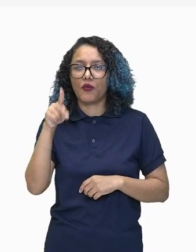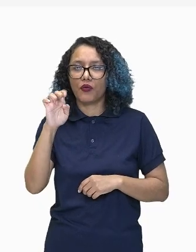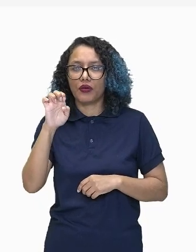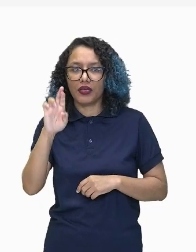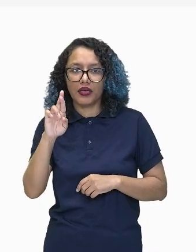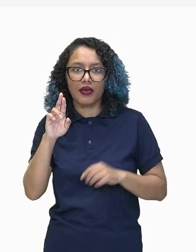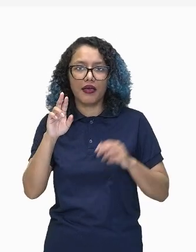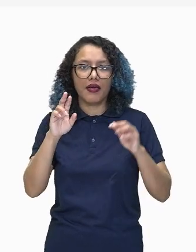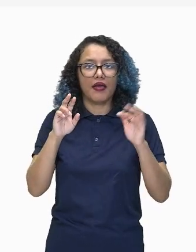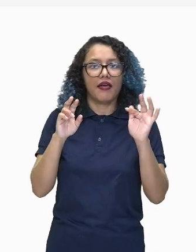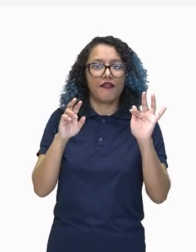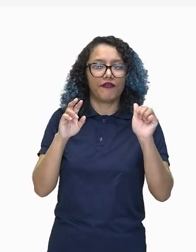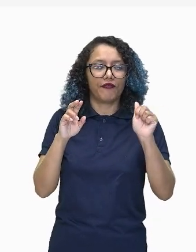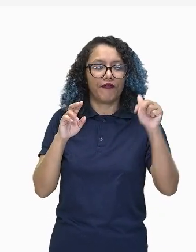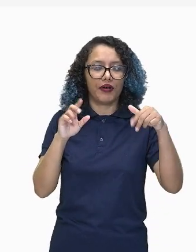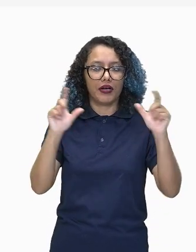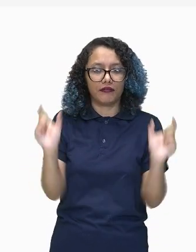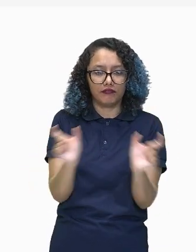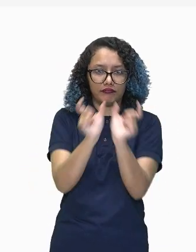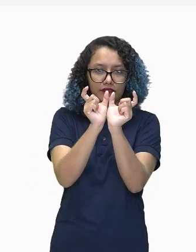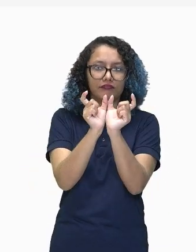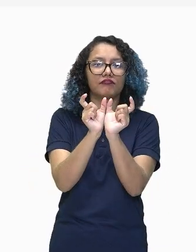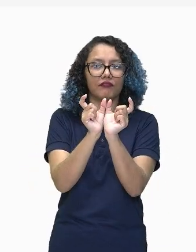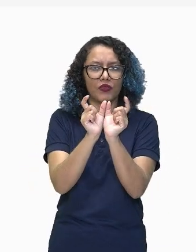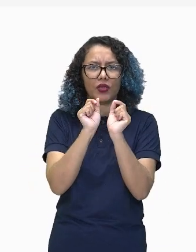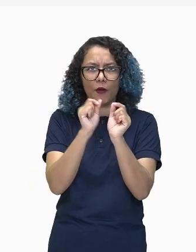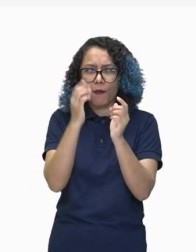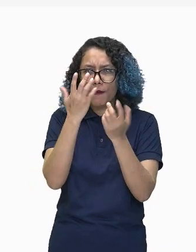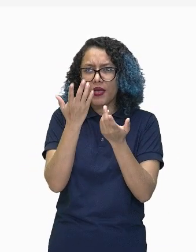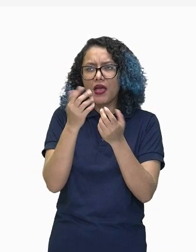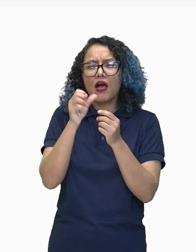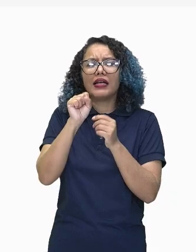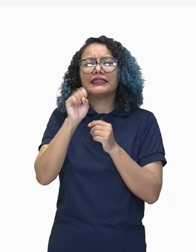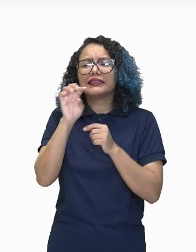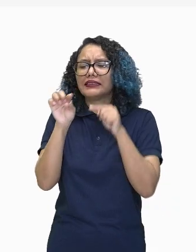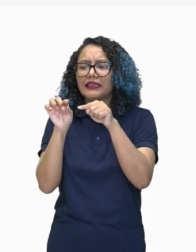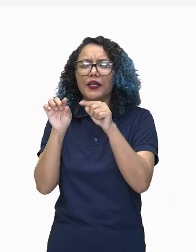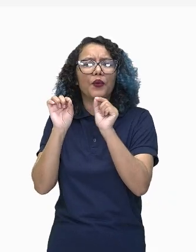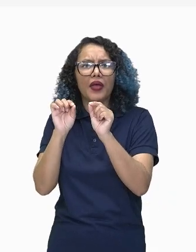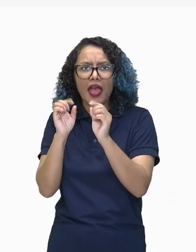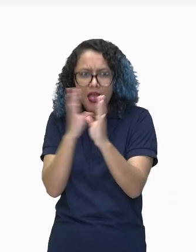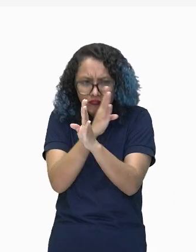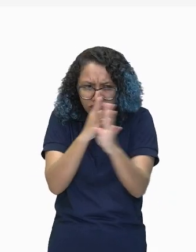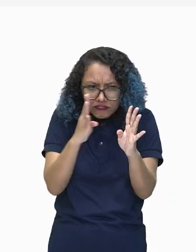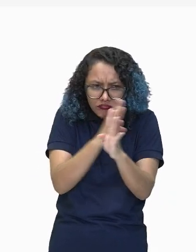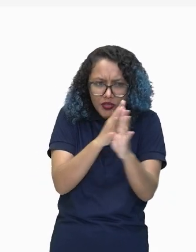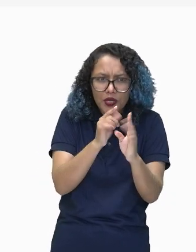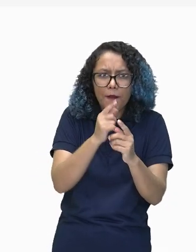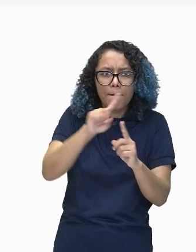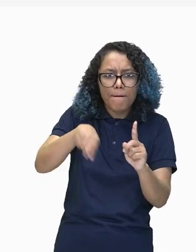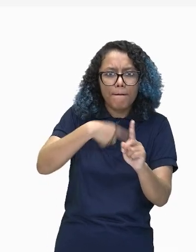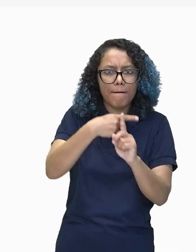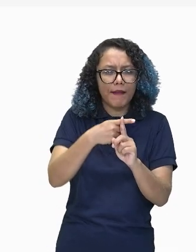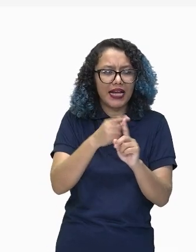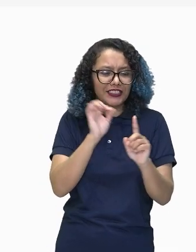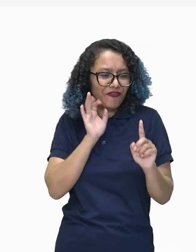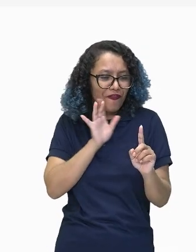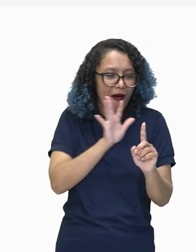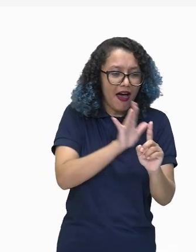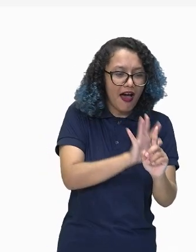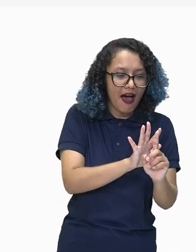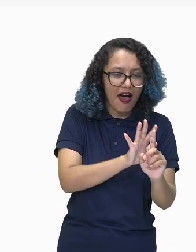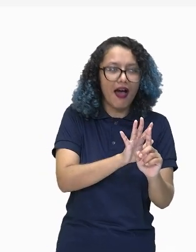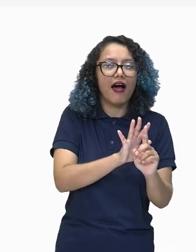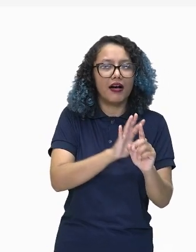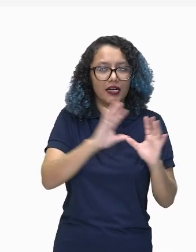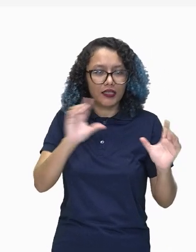palavras. Stalker é alguém que é um perseguidor, é alguém que persegue alguém. E um fã, então quando você junta ali fã e perseguidor, né, ela não tem um